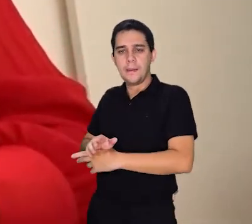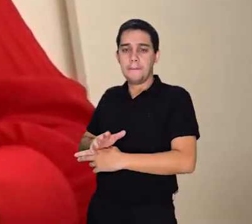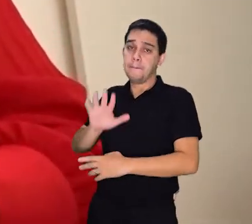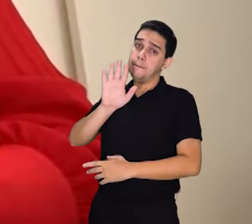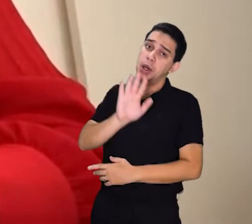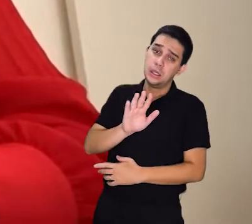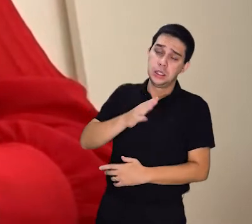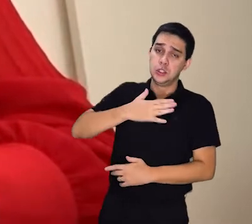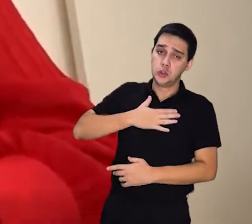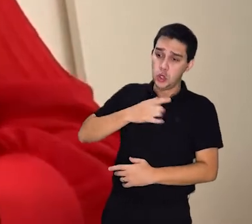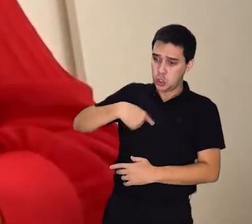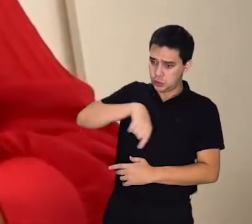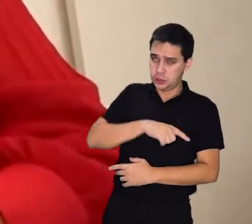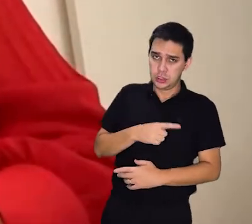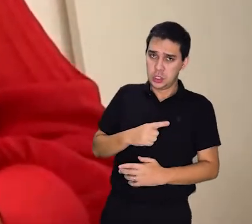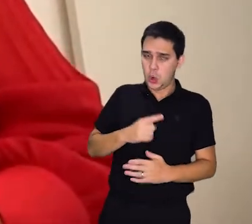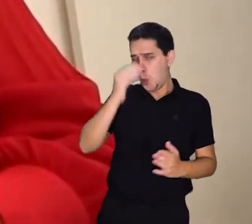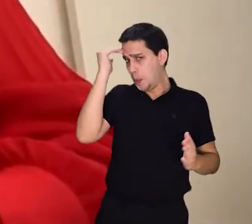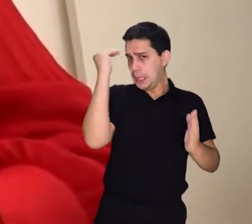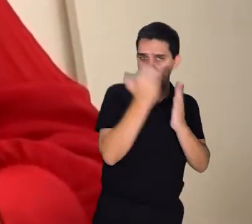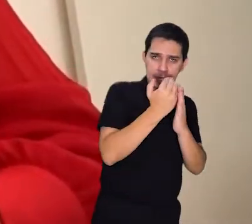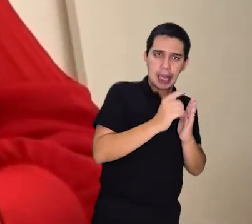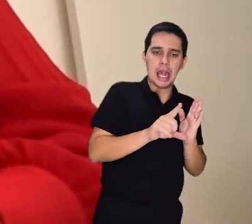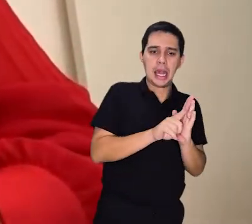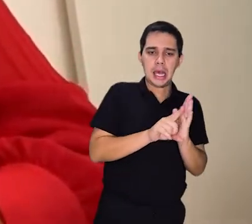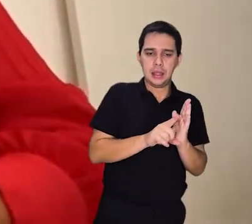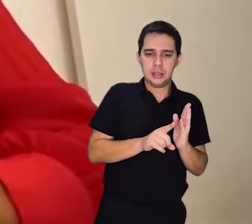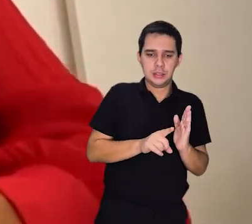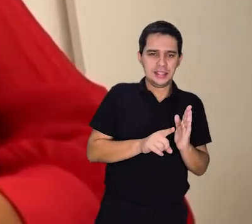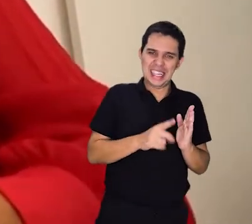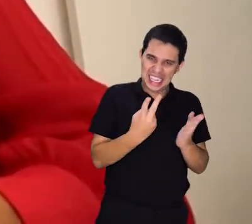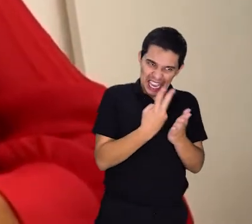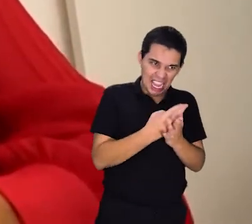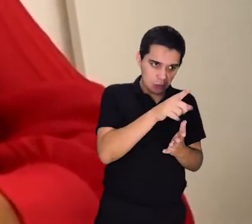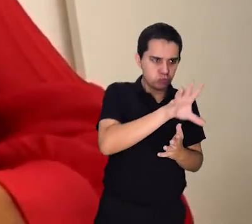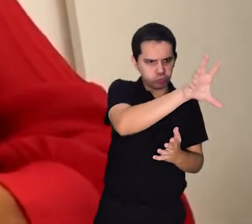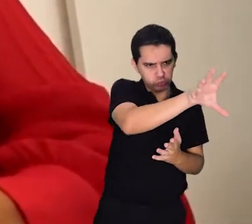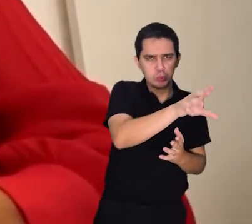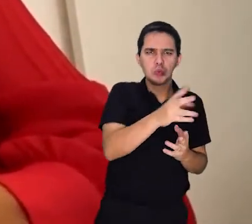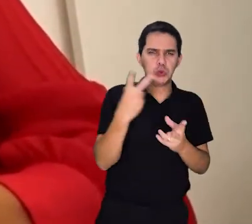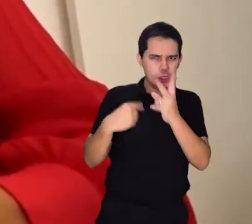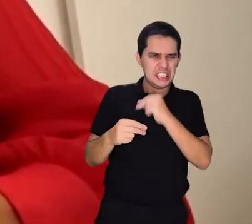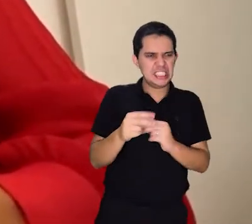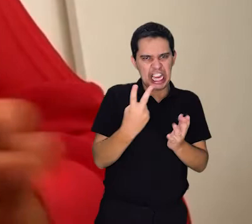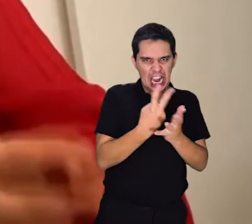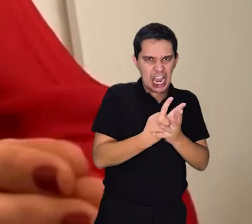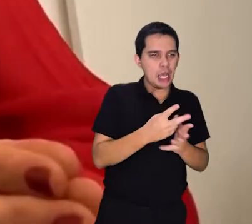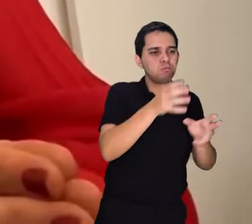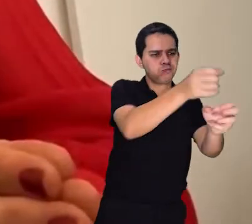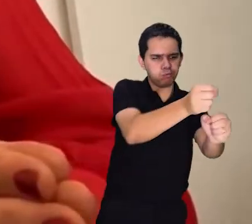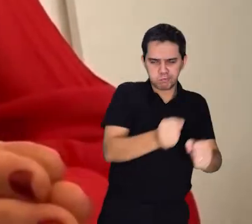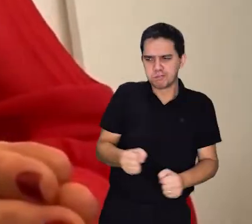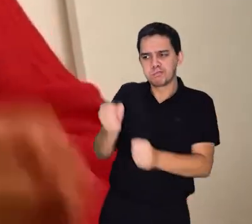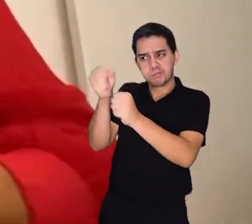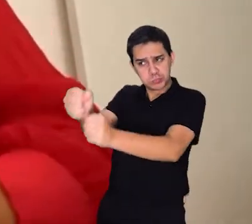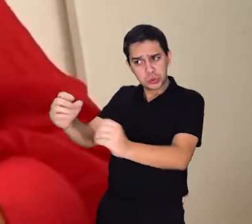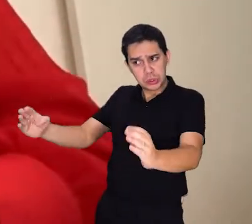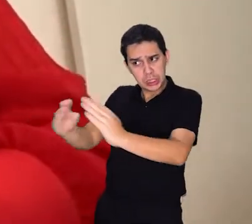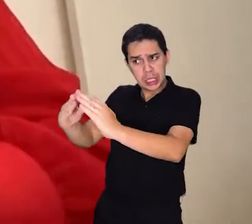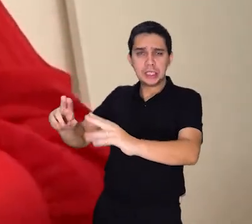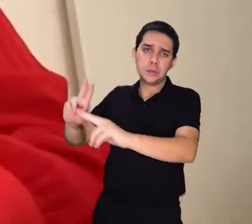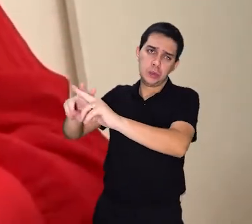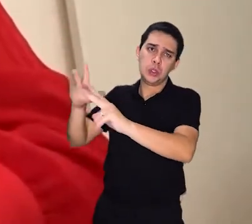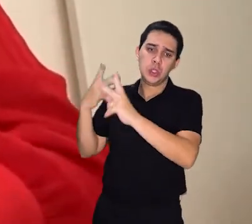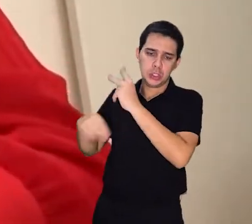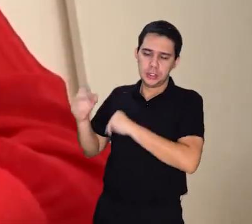gente cumpre a lei, né, internando no caso de cumprimento no caso da prática de ato infracional, a gente também